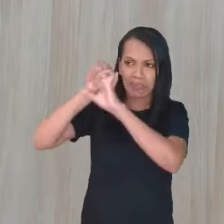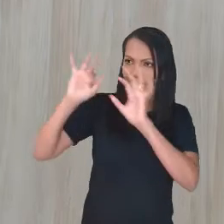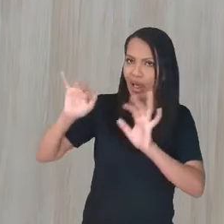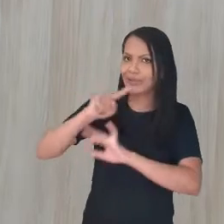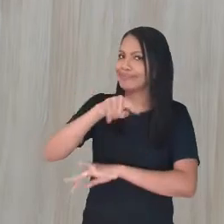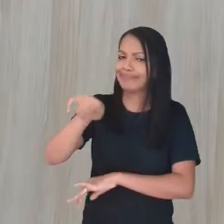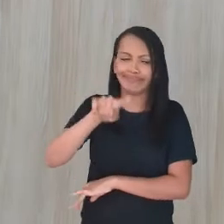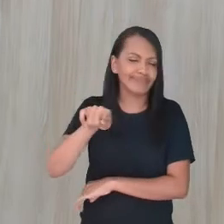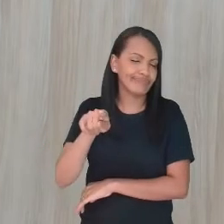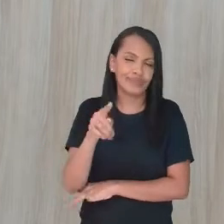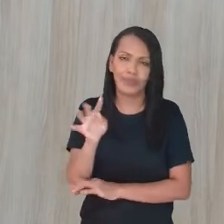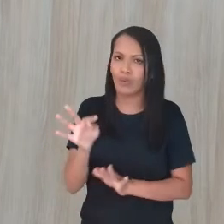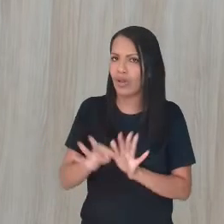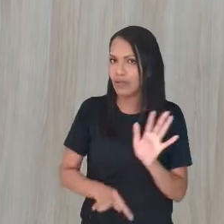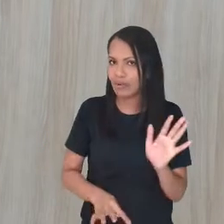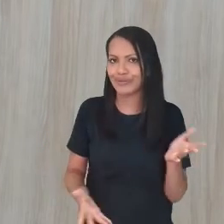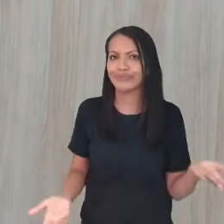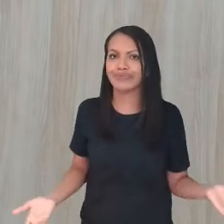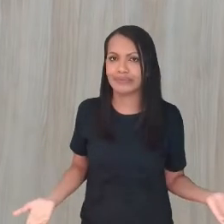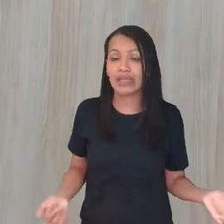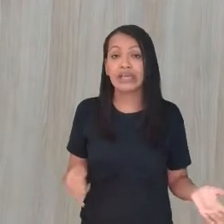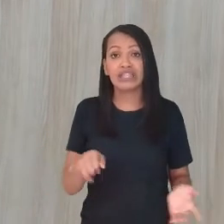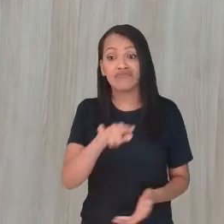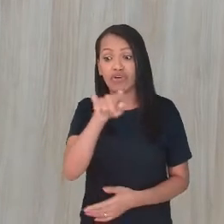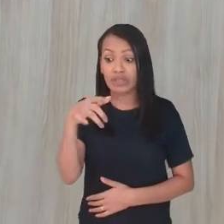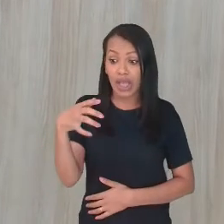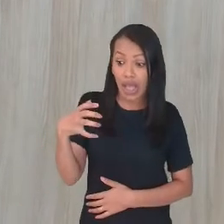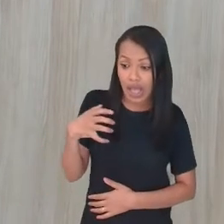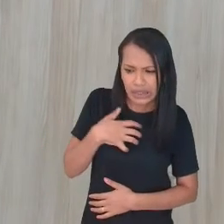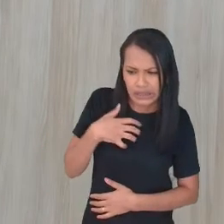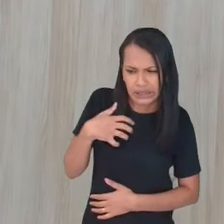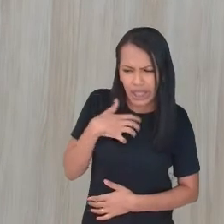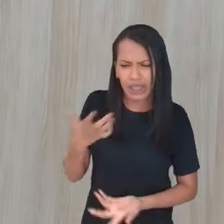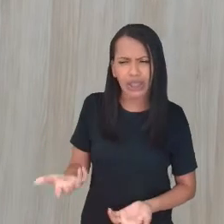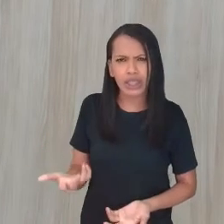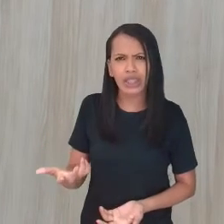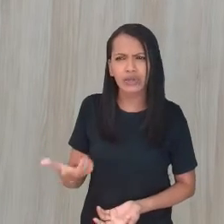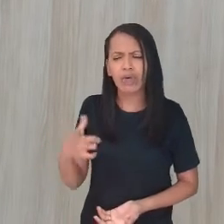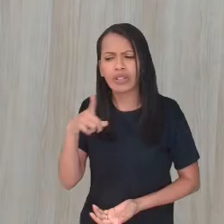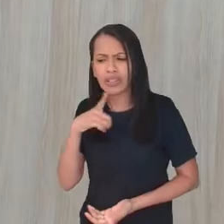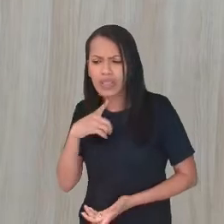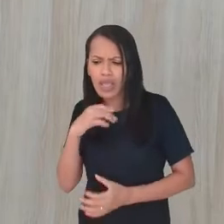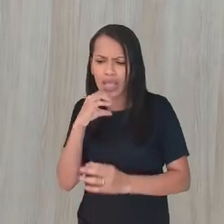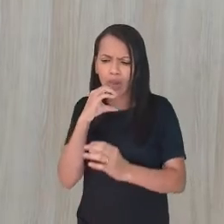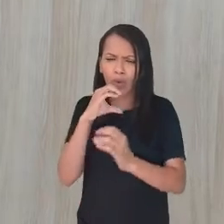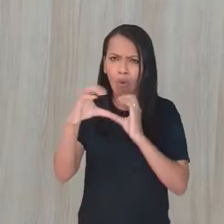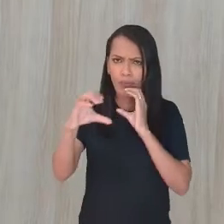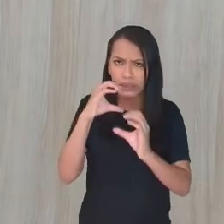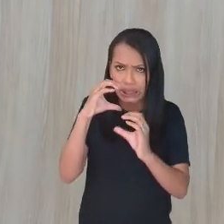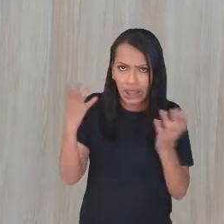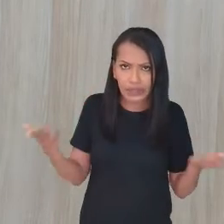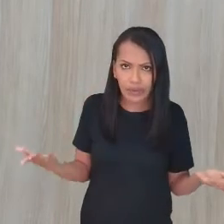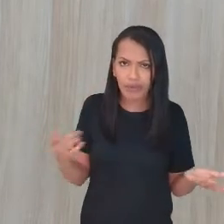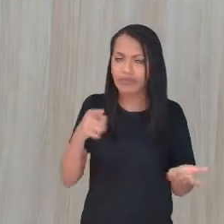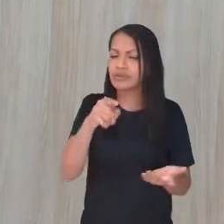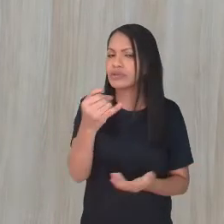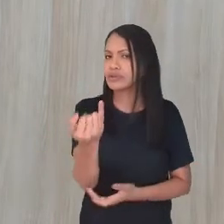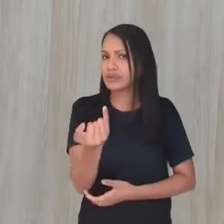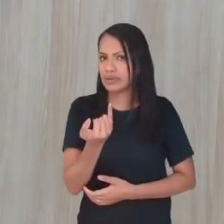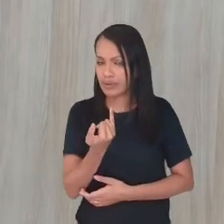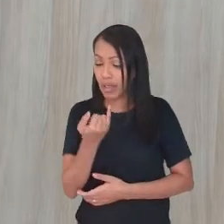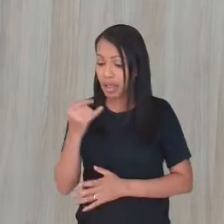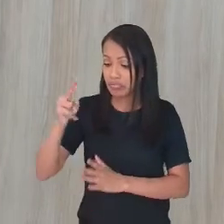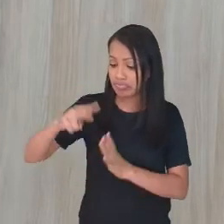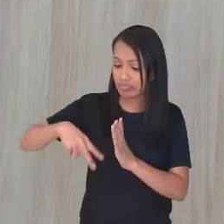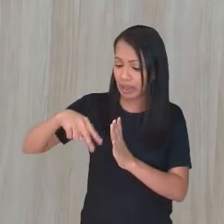você tirar daquilo ali algum sentido, se houver comunicação. Então, você é que vai dizer para mim se aquele texto é